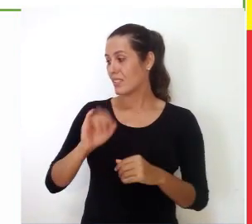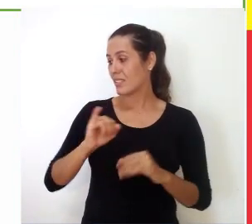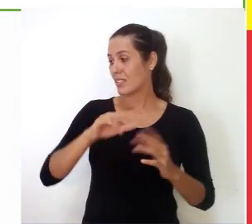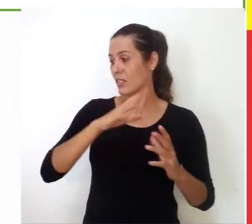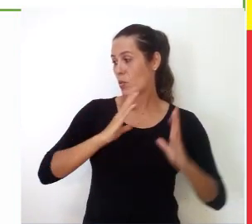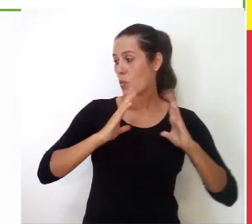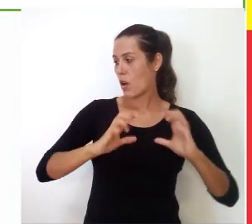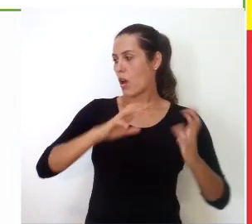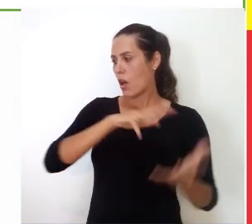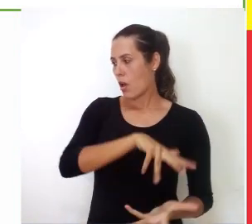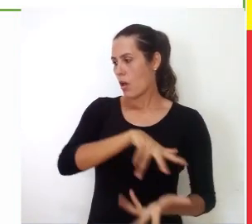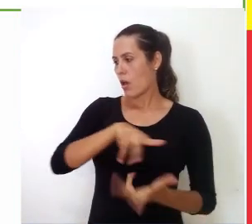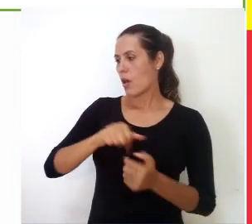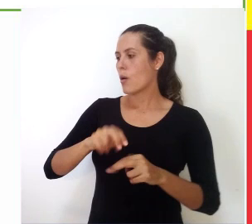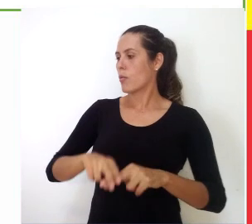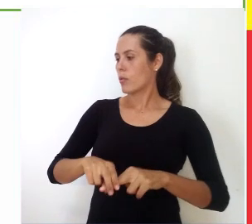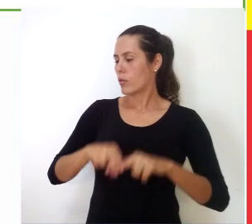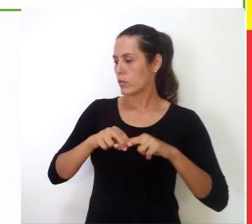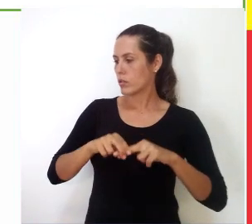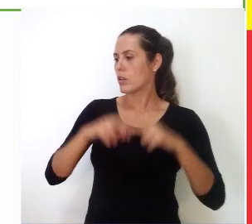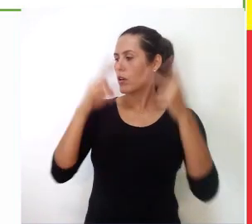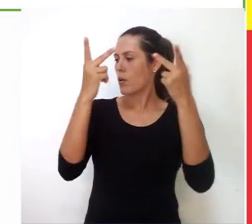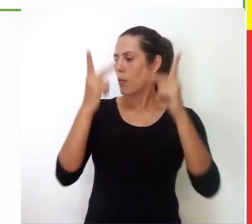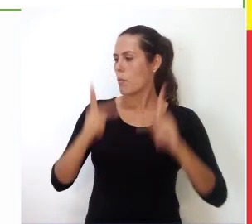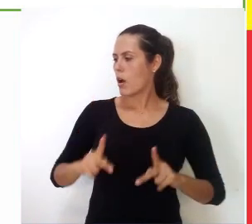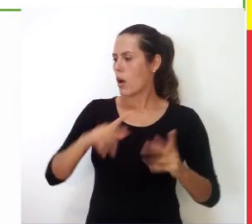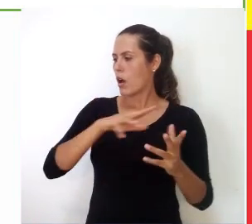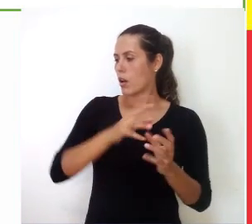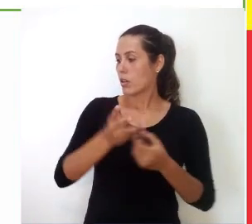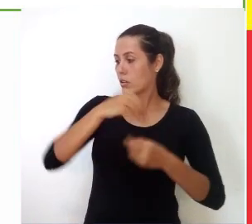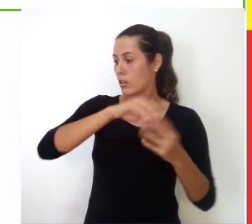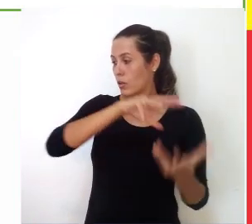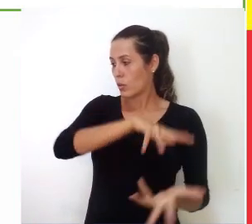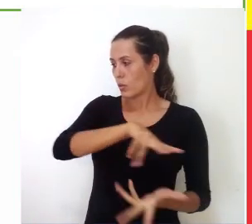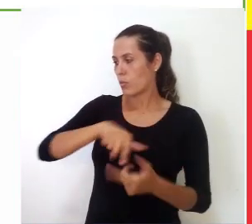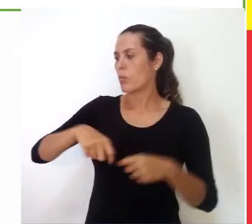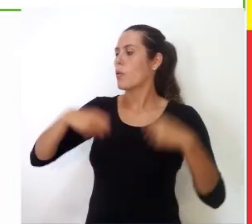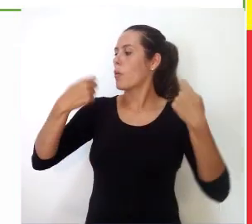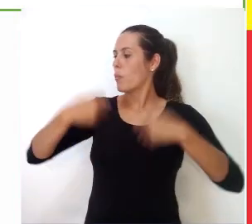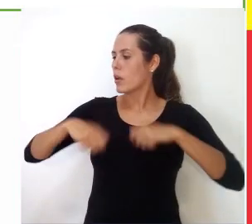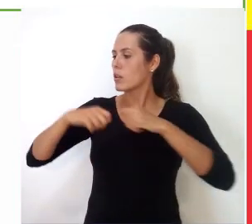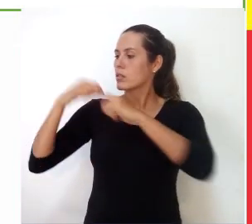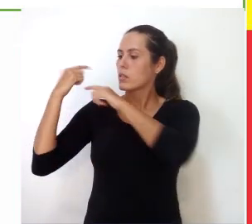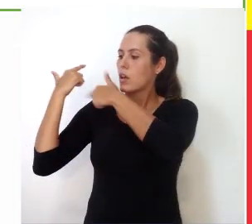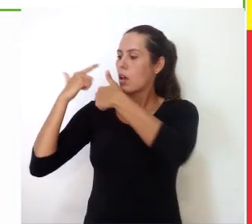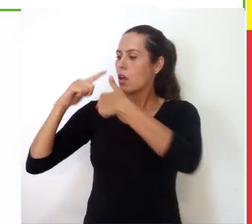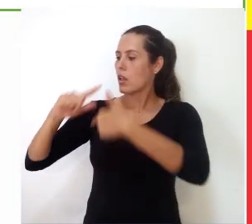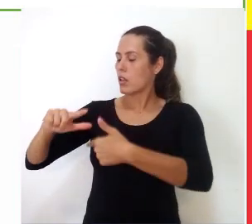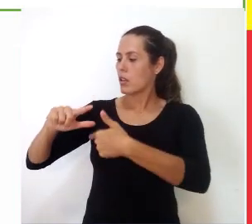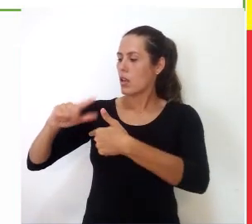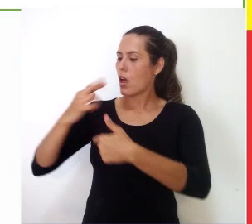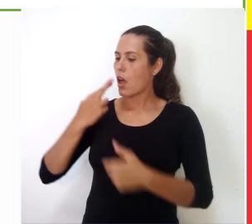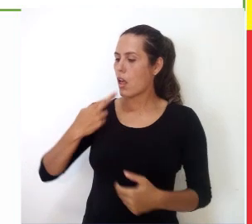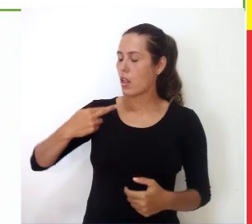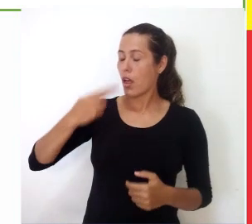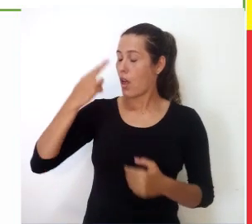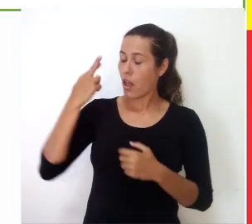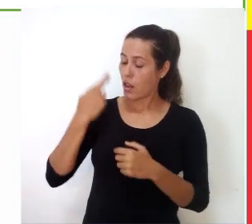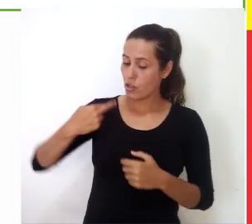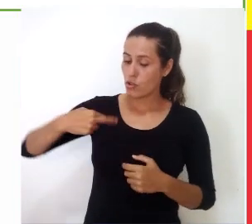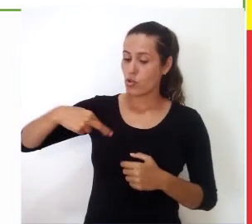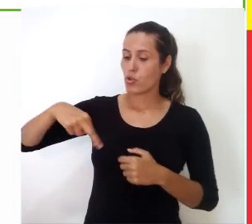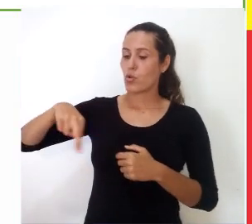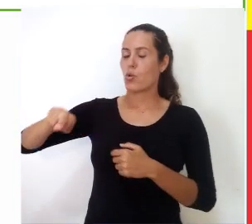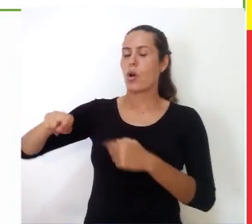paz mundial, é preciso haver paz entre as religiões. E para haver paz entre as religiões,